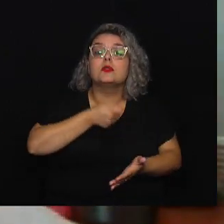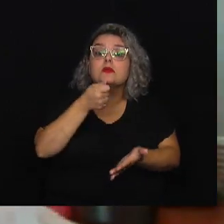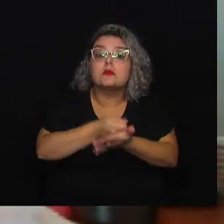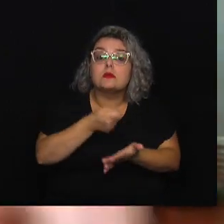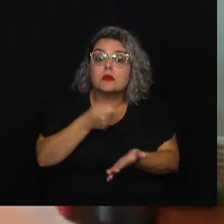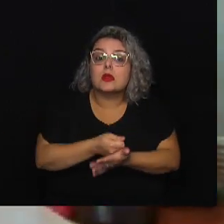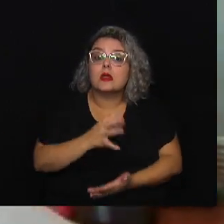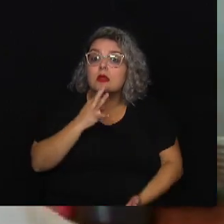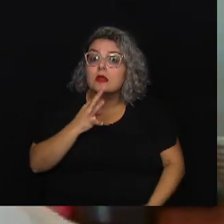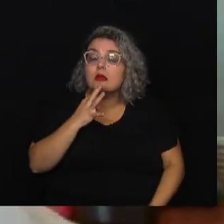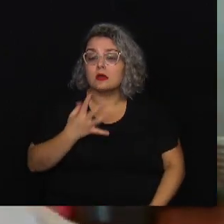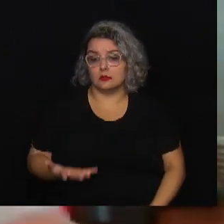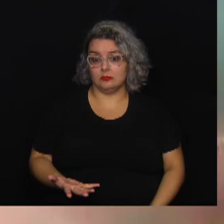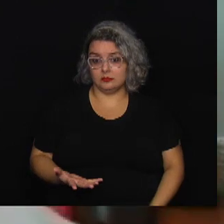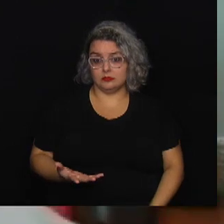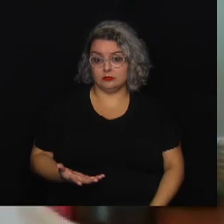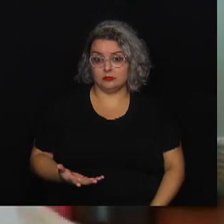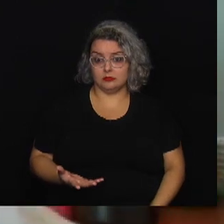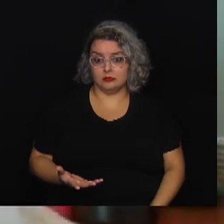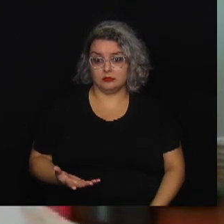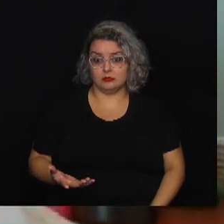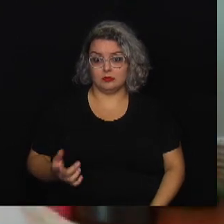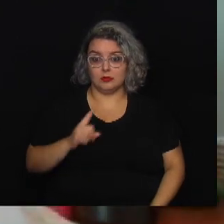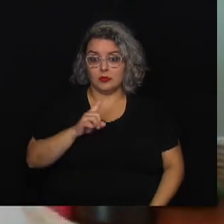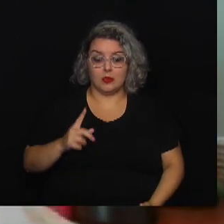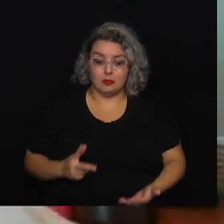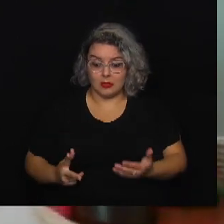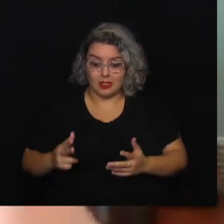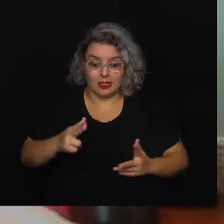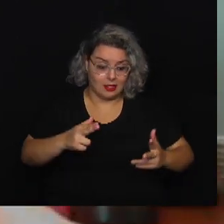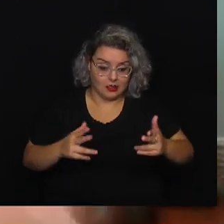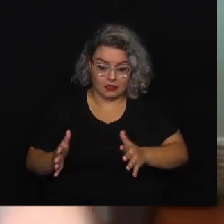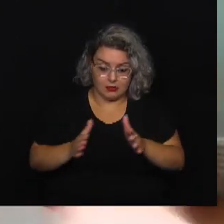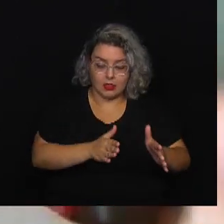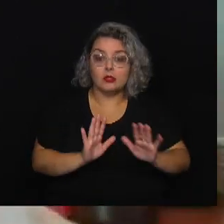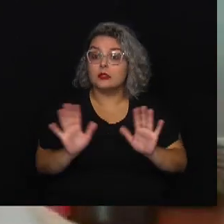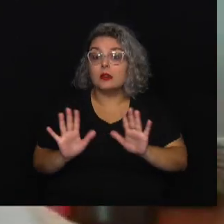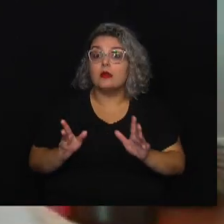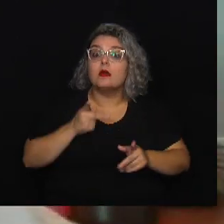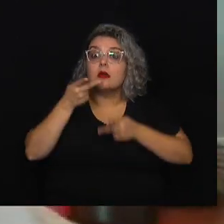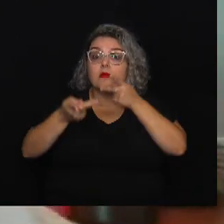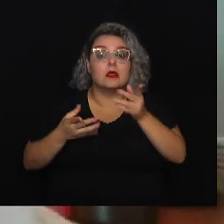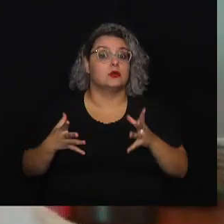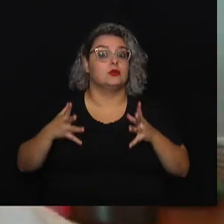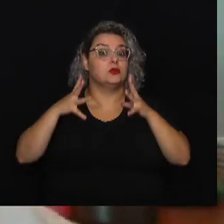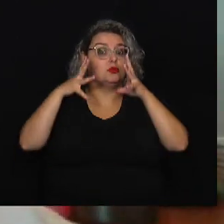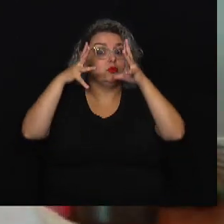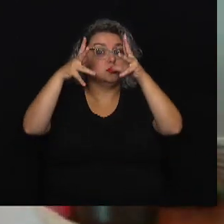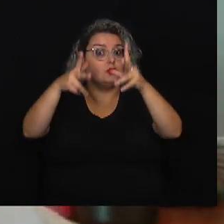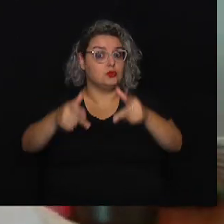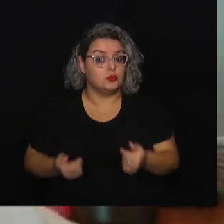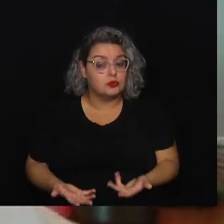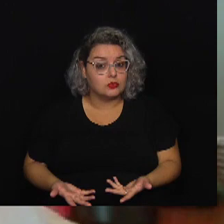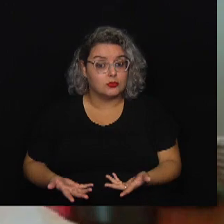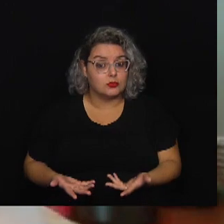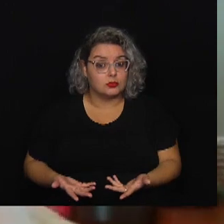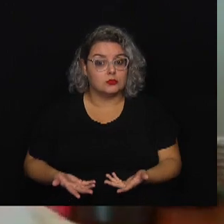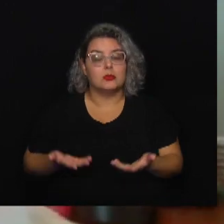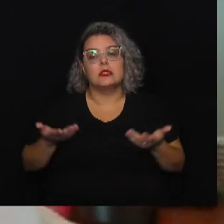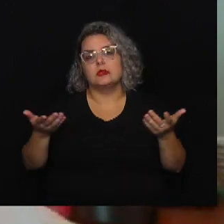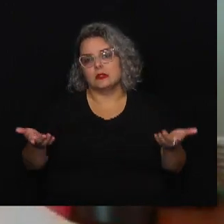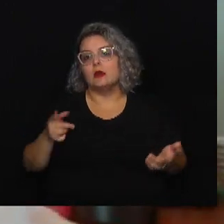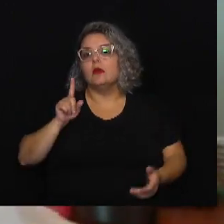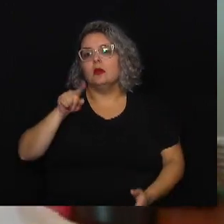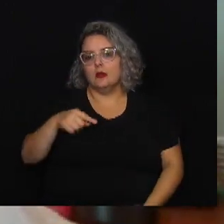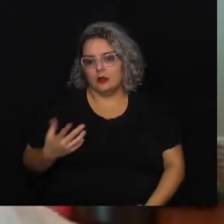A gente está recortando as coisas, não é para recortar, né? É para falar de tudo. Enfim, então eu acho